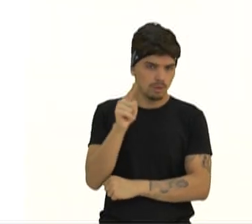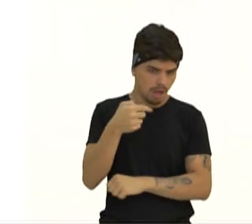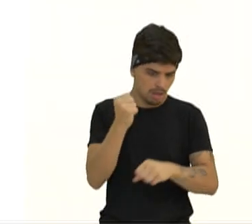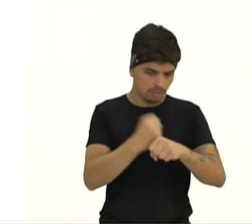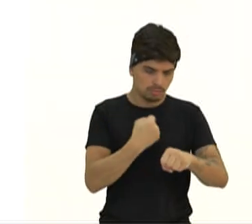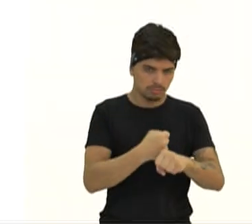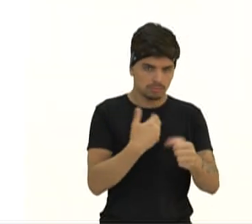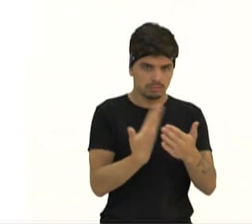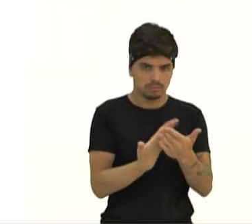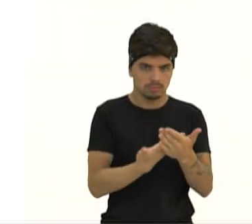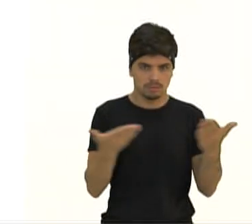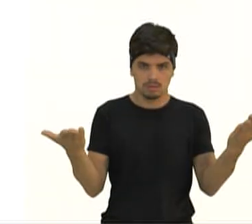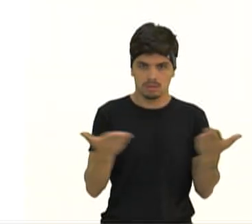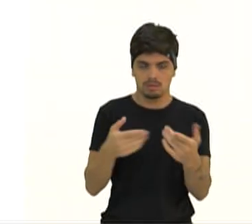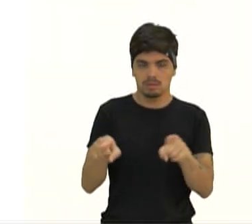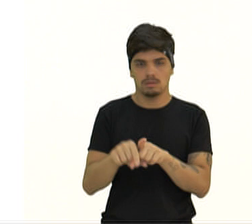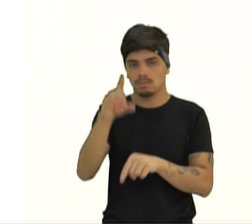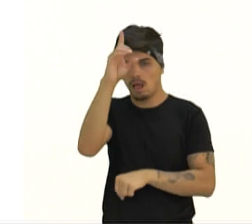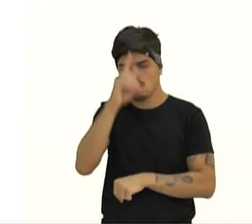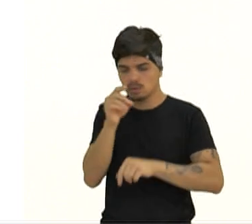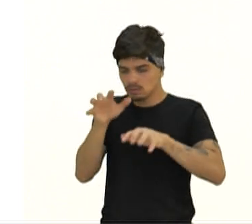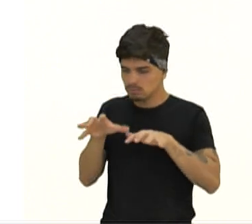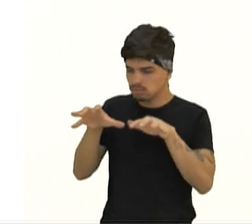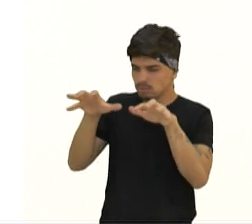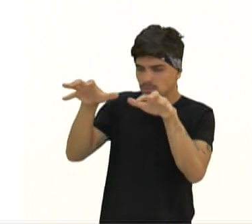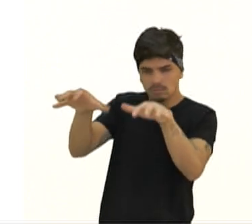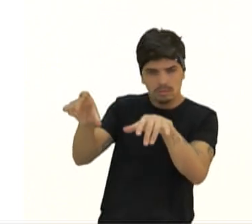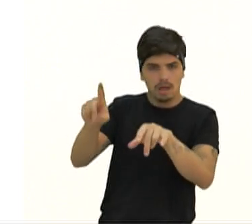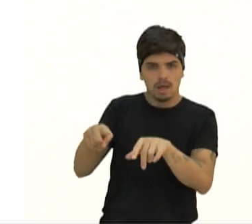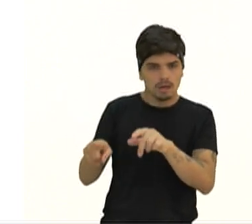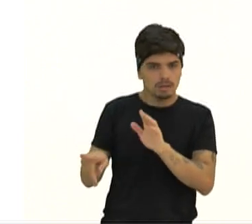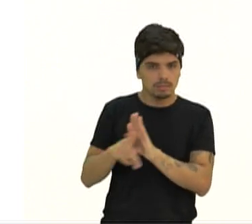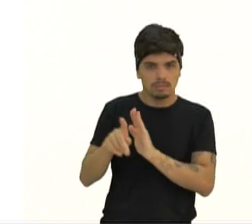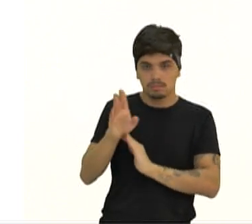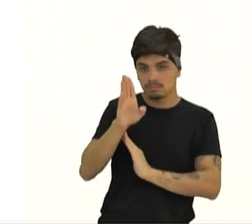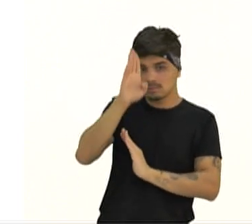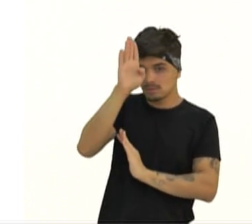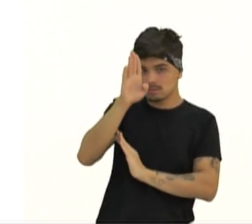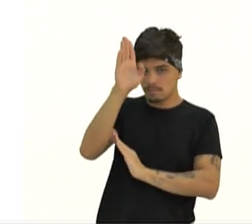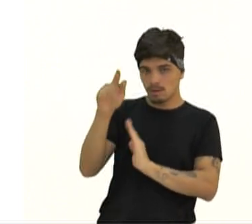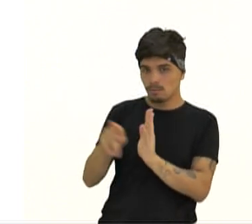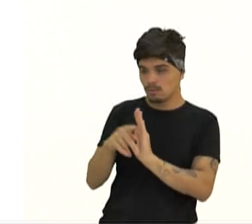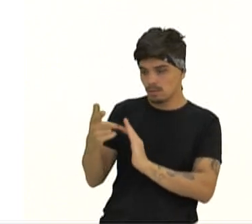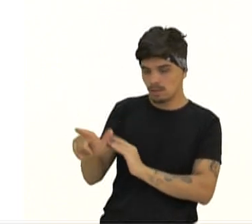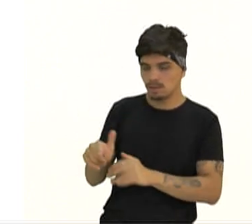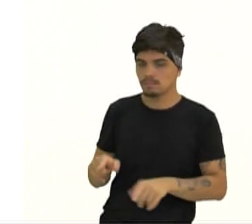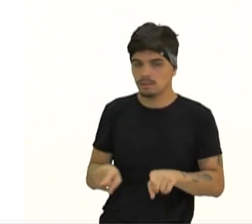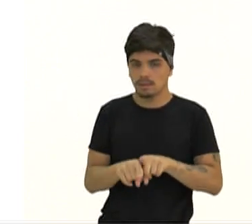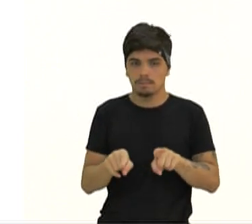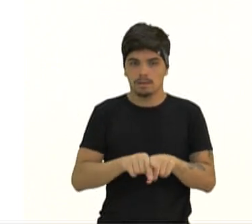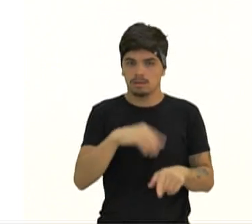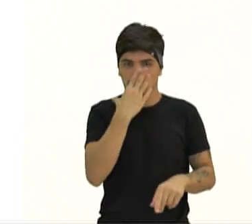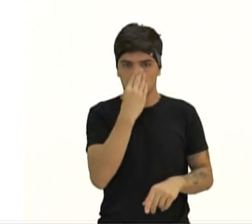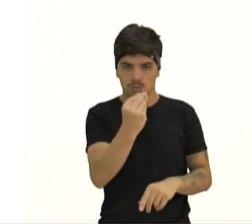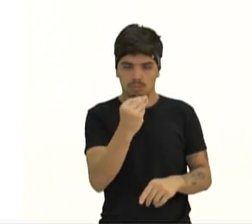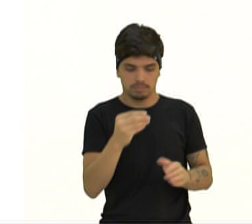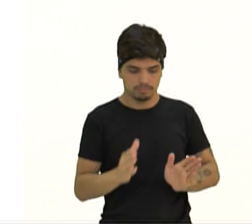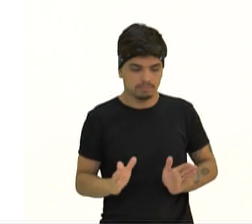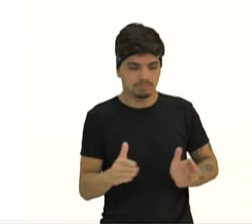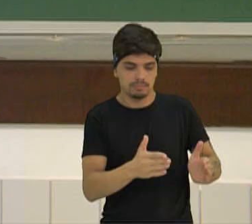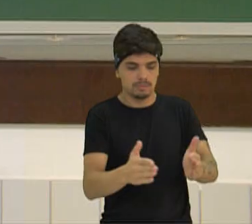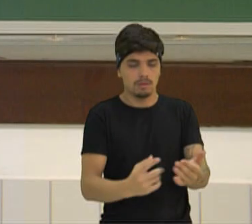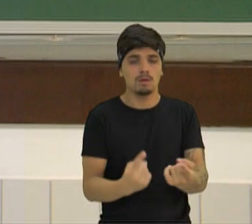estamos estudando agora a loira fantasma que segundo ele é a principal personagem dele e o lobo da estrada